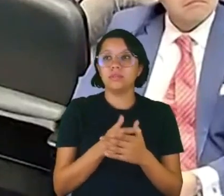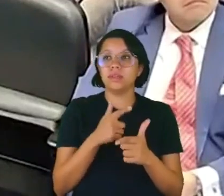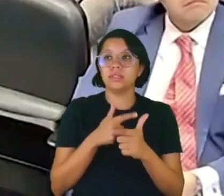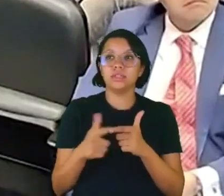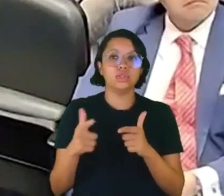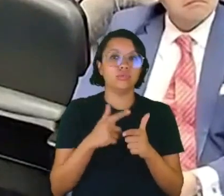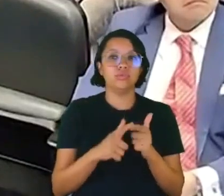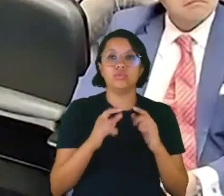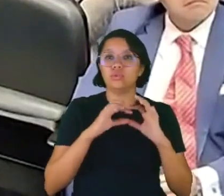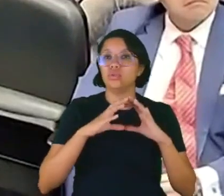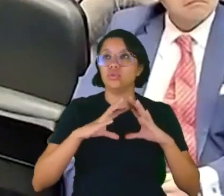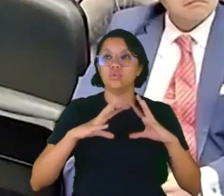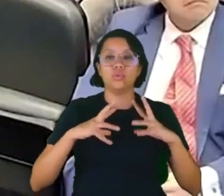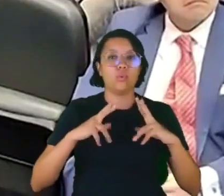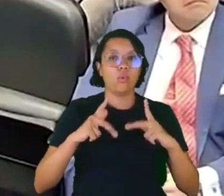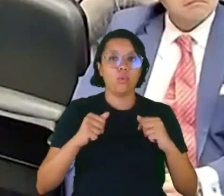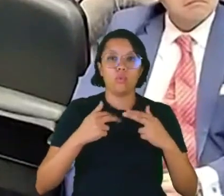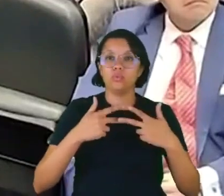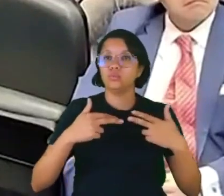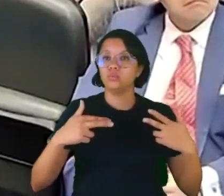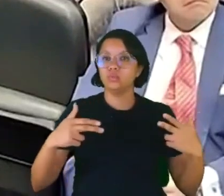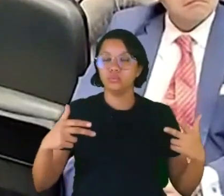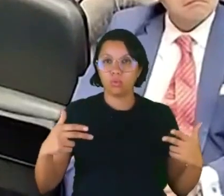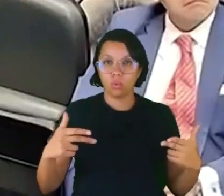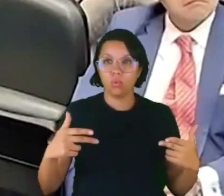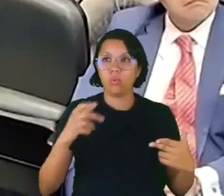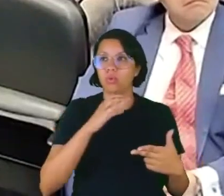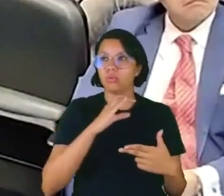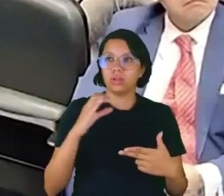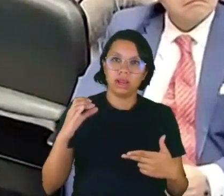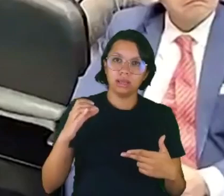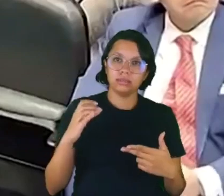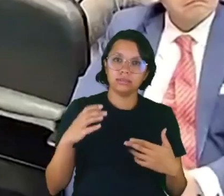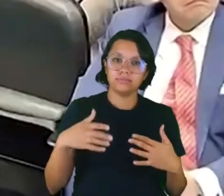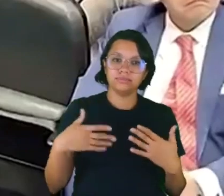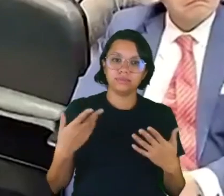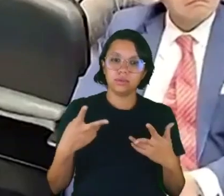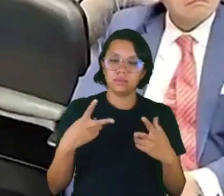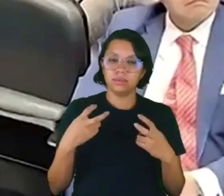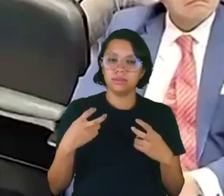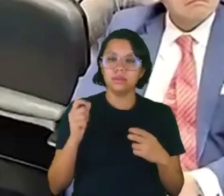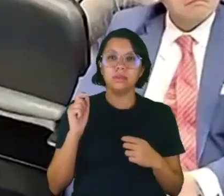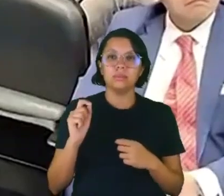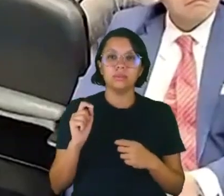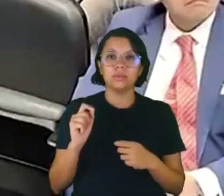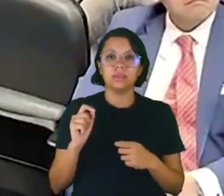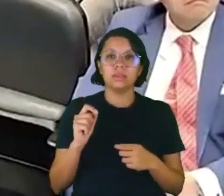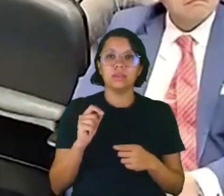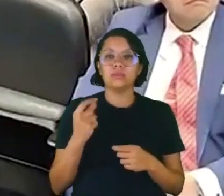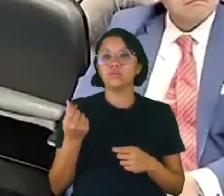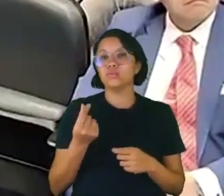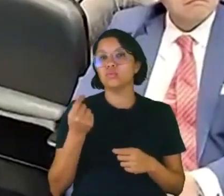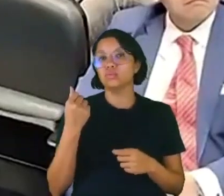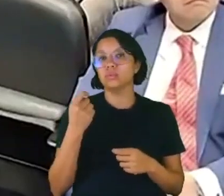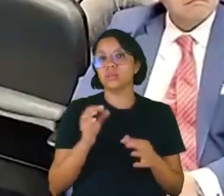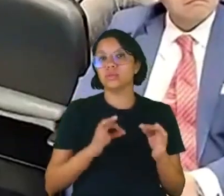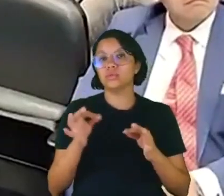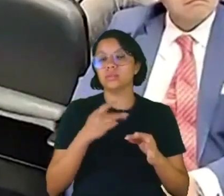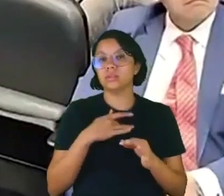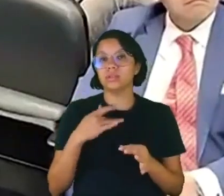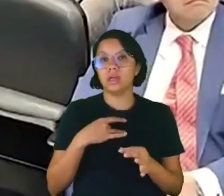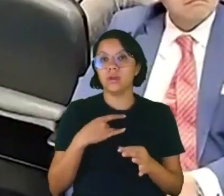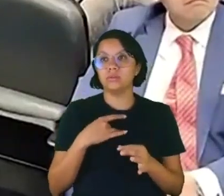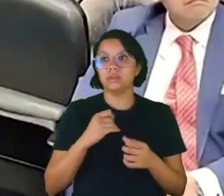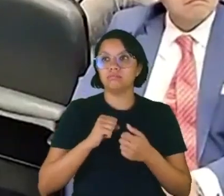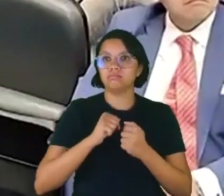outros consumidores daquele plano. E eu noto que os preços dos planos de saúde eles